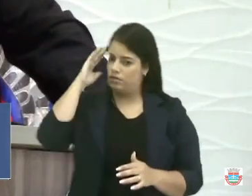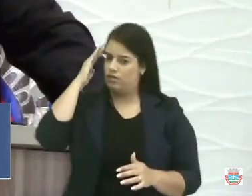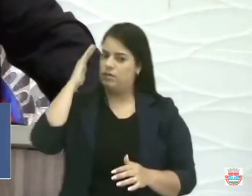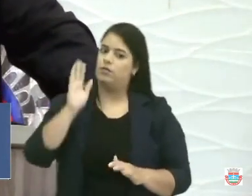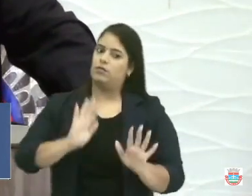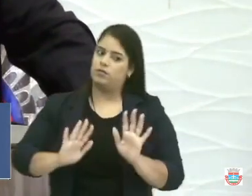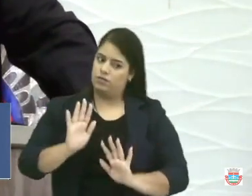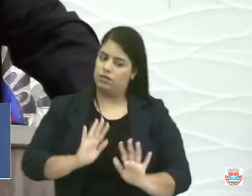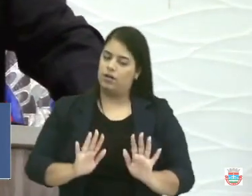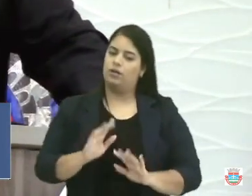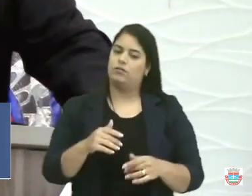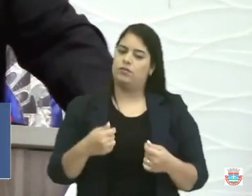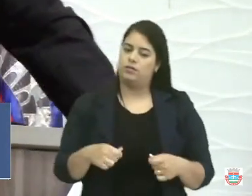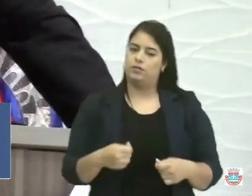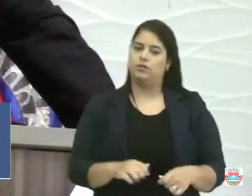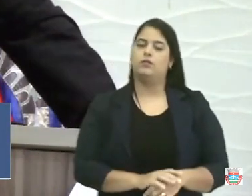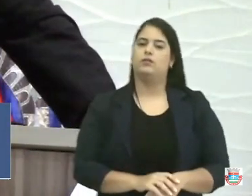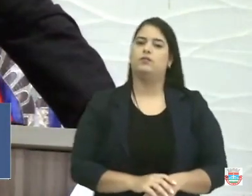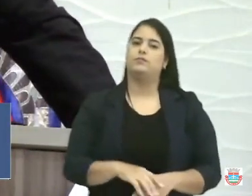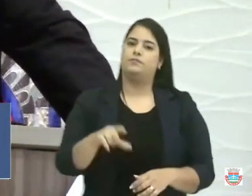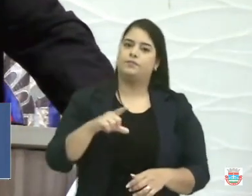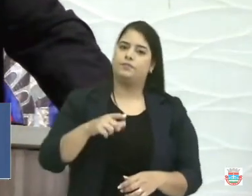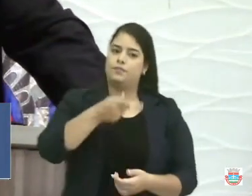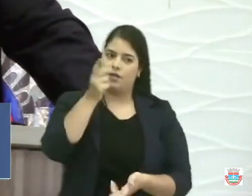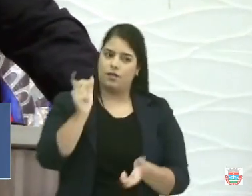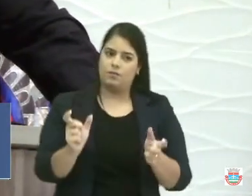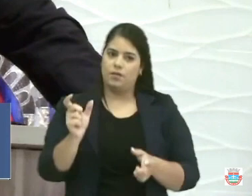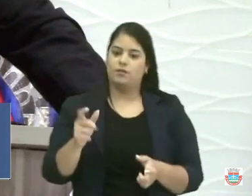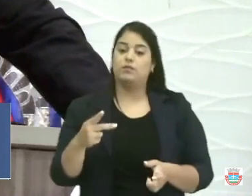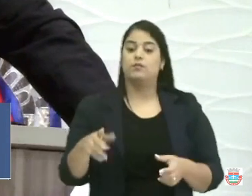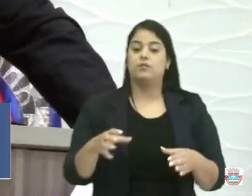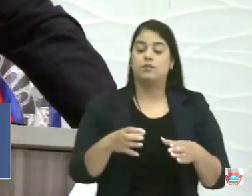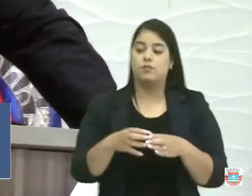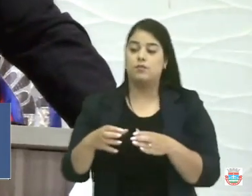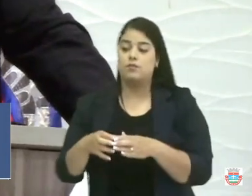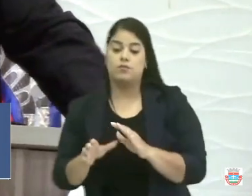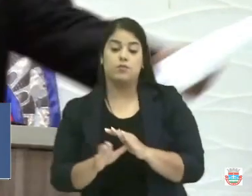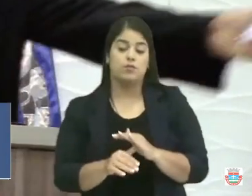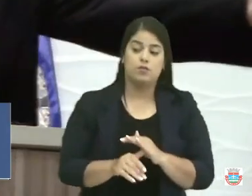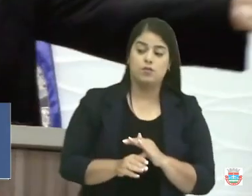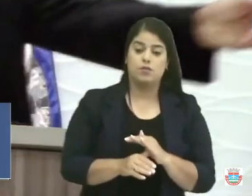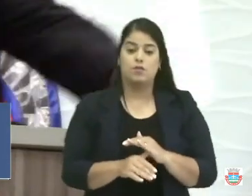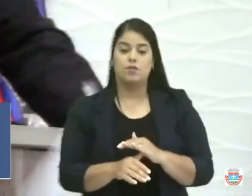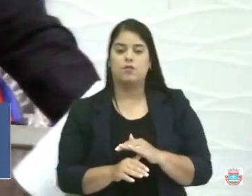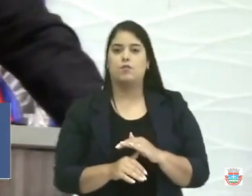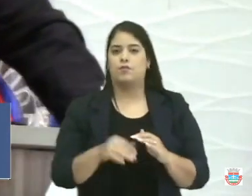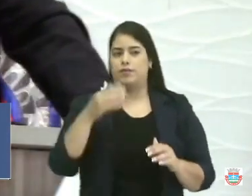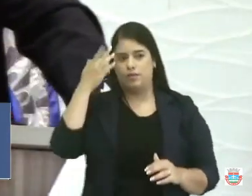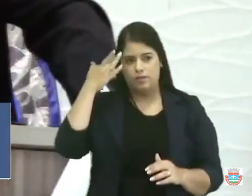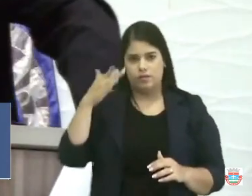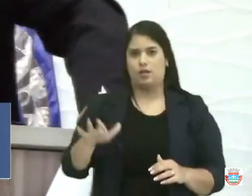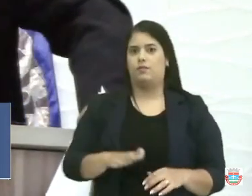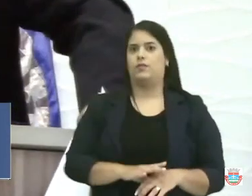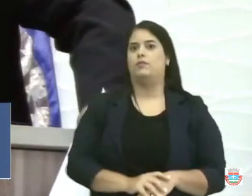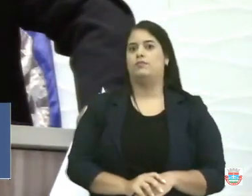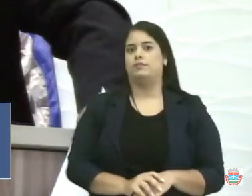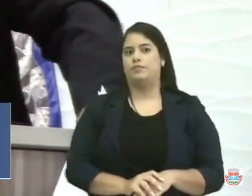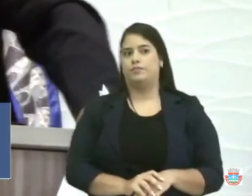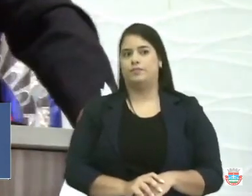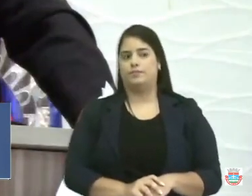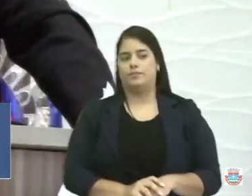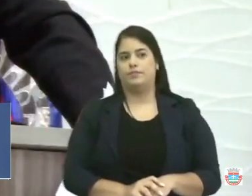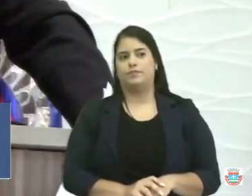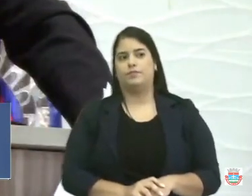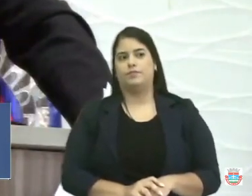granja? Porque tem muito da sua granja aí que lhe roubou e muito lhe roubou. Estão lhe roubando e o senhor não sabe quem está lhe roubando? Quando o senhor se descobre, o cabelo já está